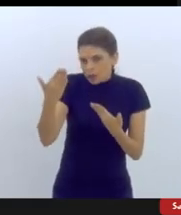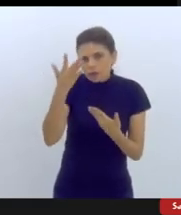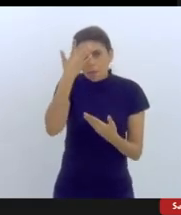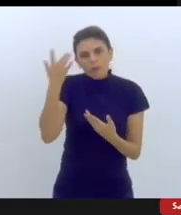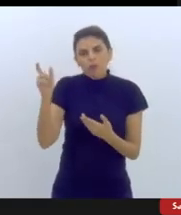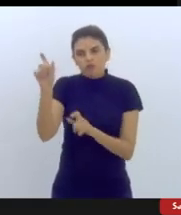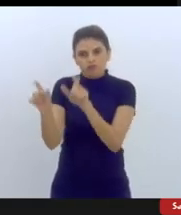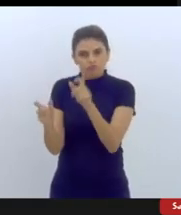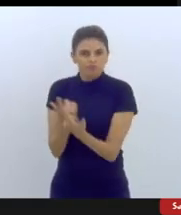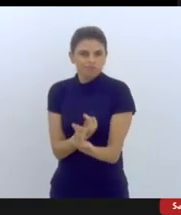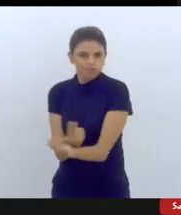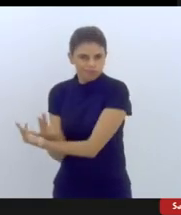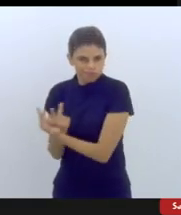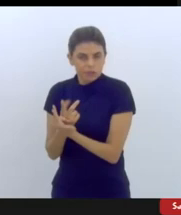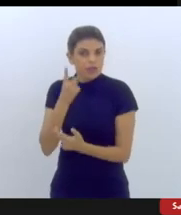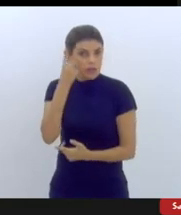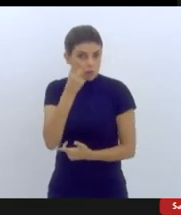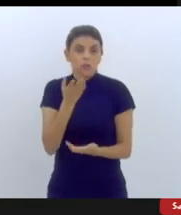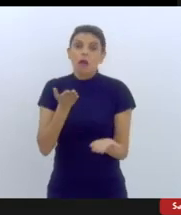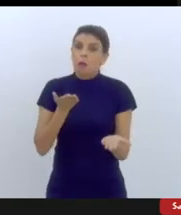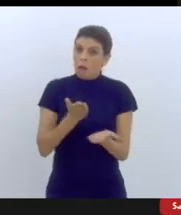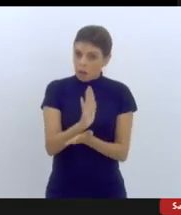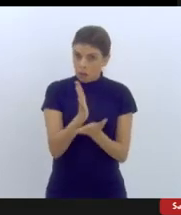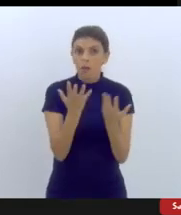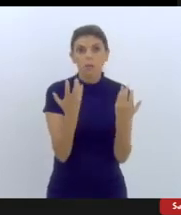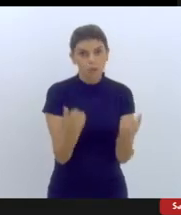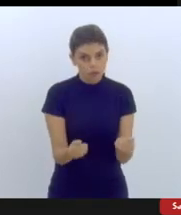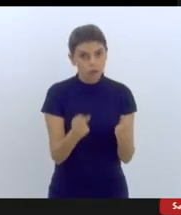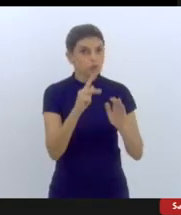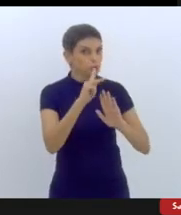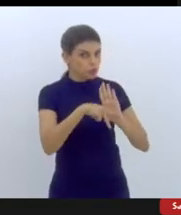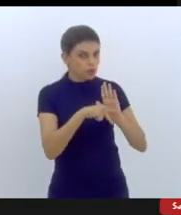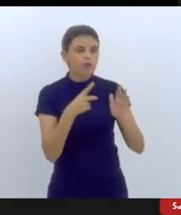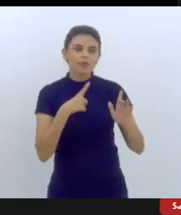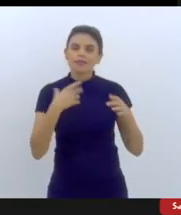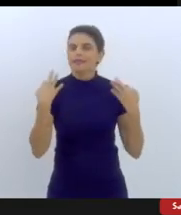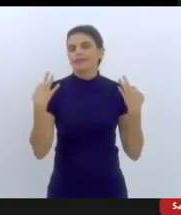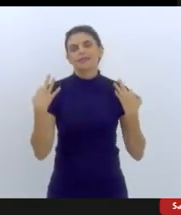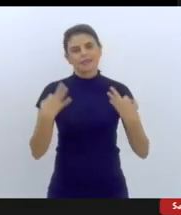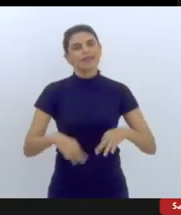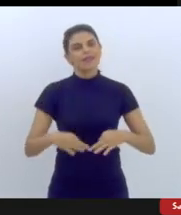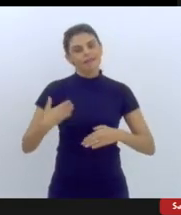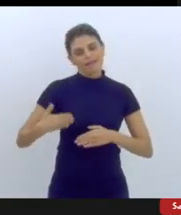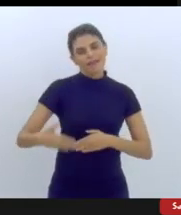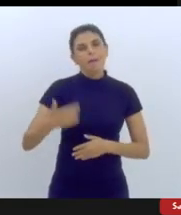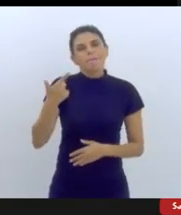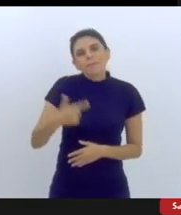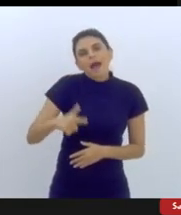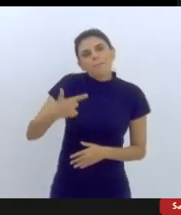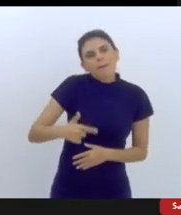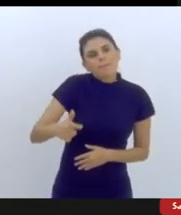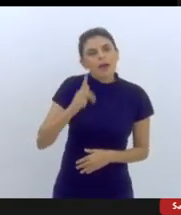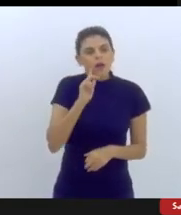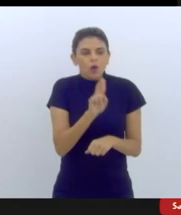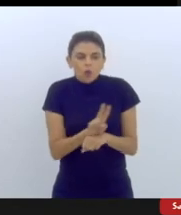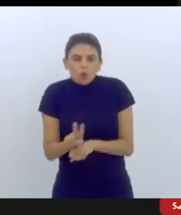pares pela aprovação desse projeto e tenho certeza que estaremos cada vez mais cuidando das nossas crianças e